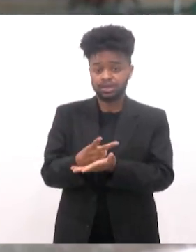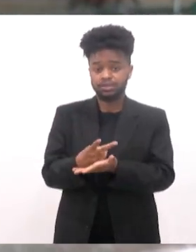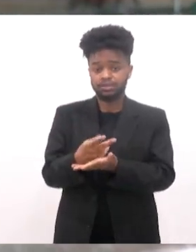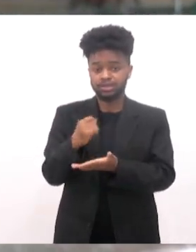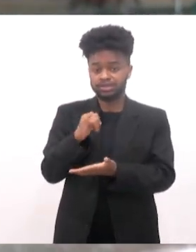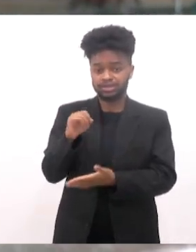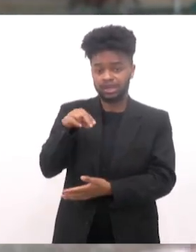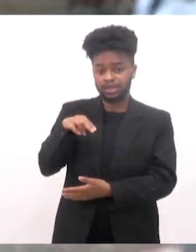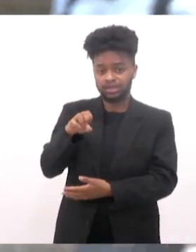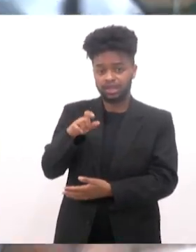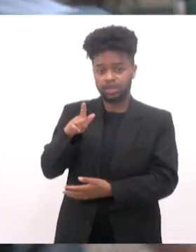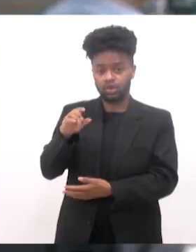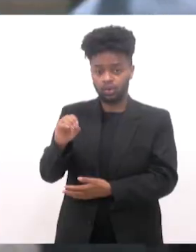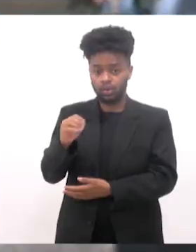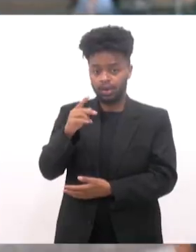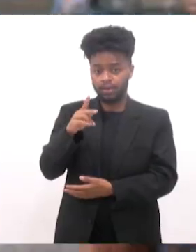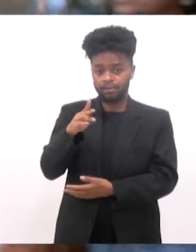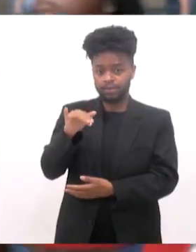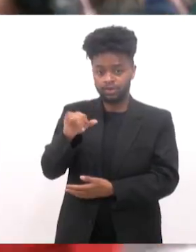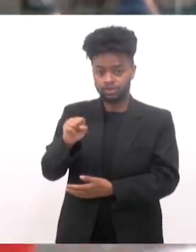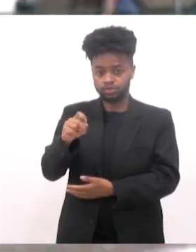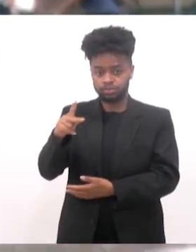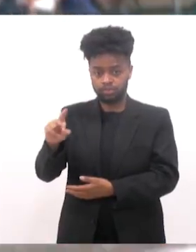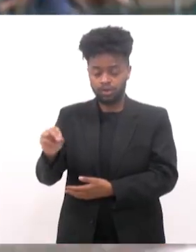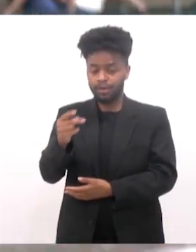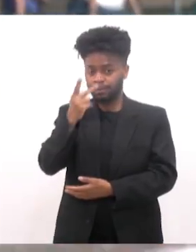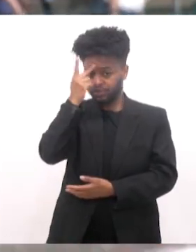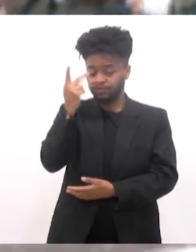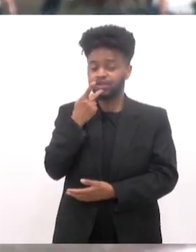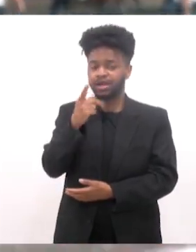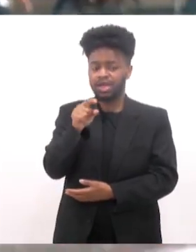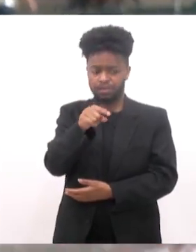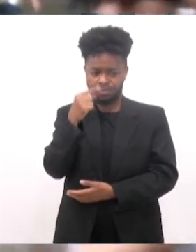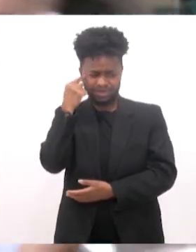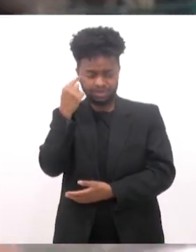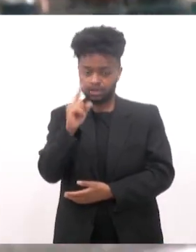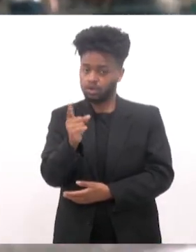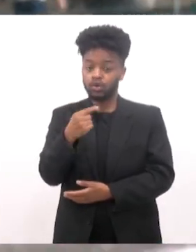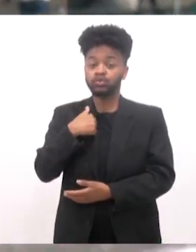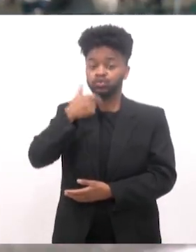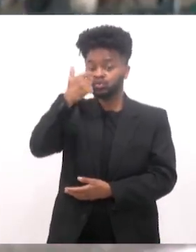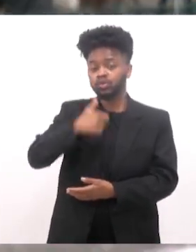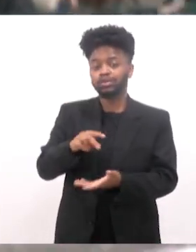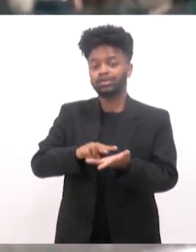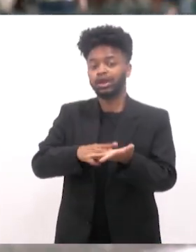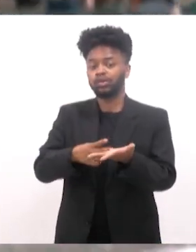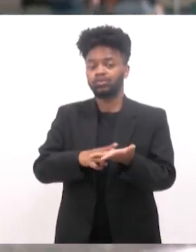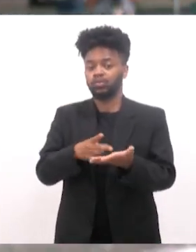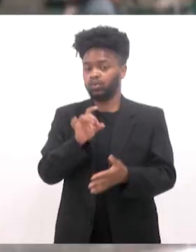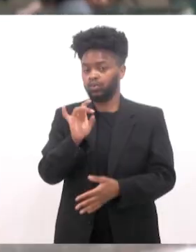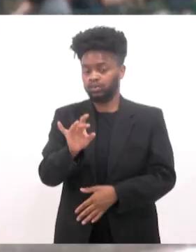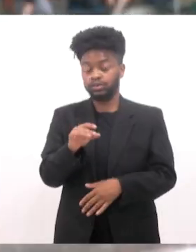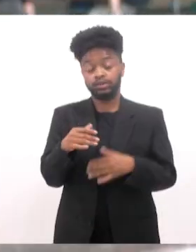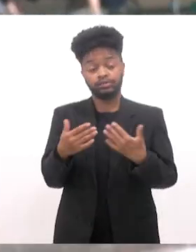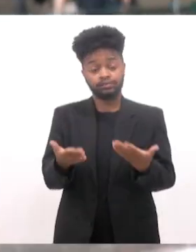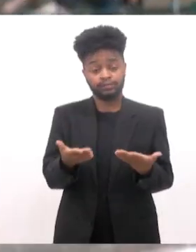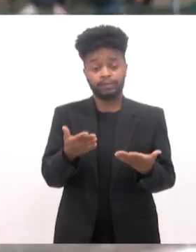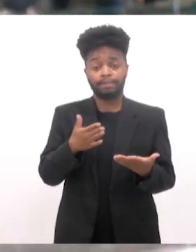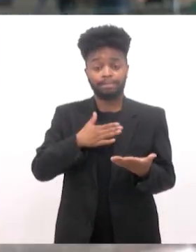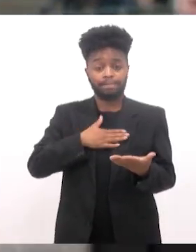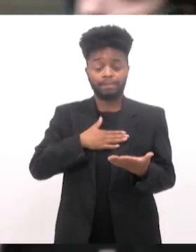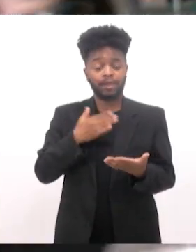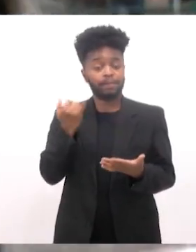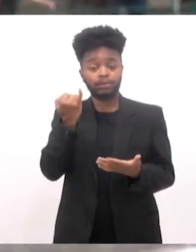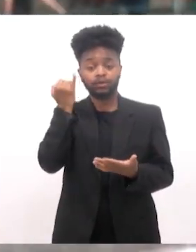Nego Bispo era chamado de pensador, ele dava um passo atrás e dizia: pensador não, eu sou um tradutor. E para a gente é interessante pensar o que ele